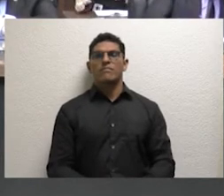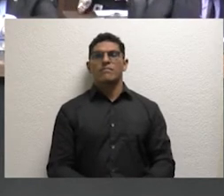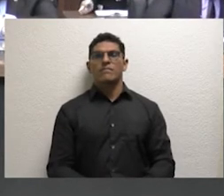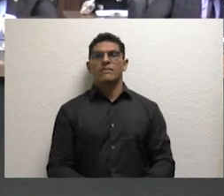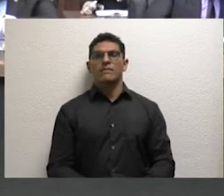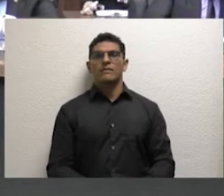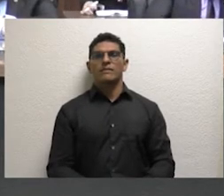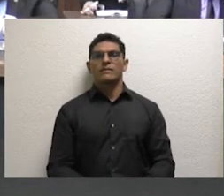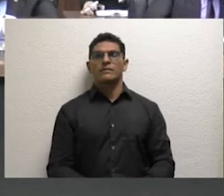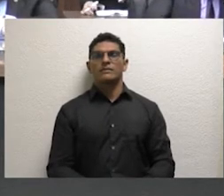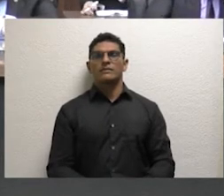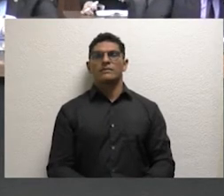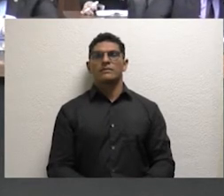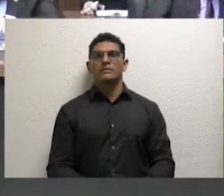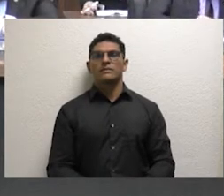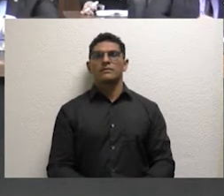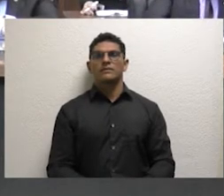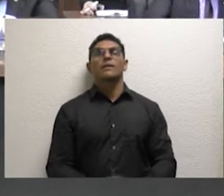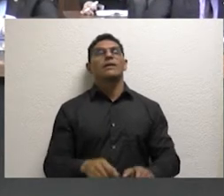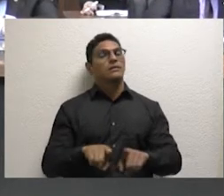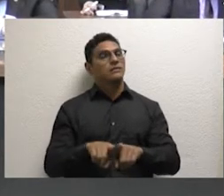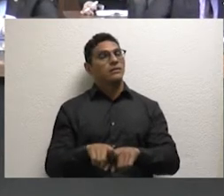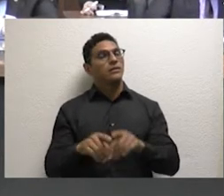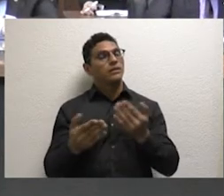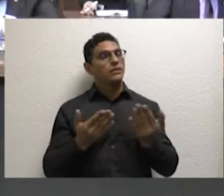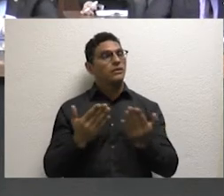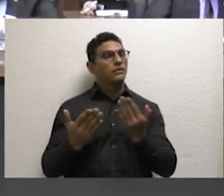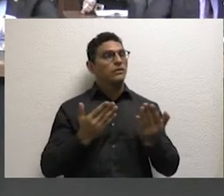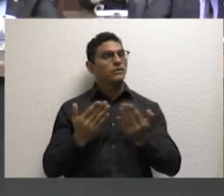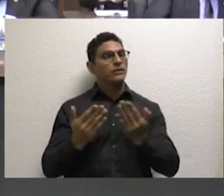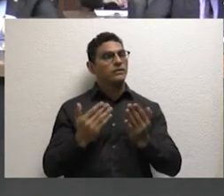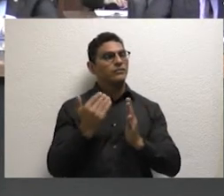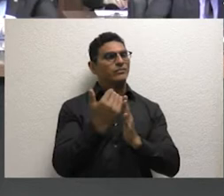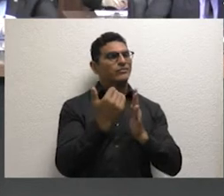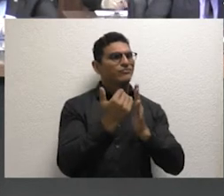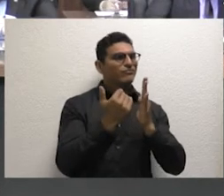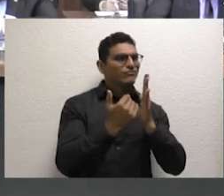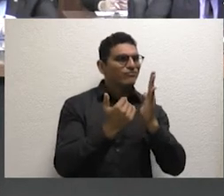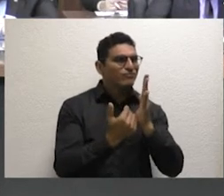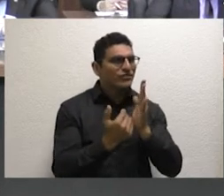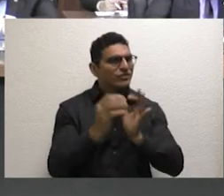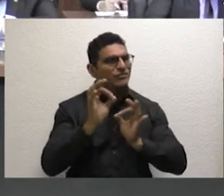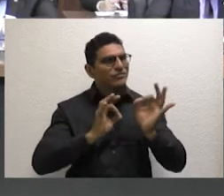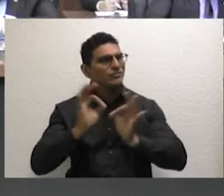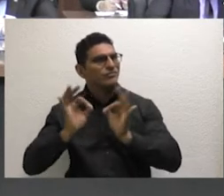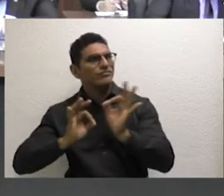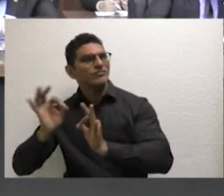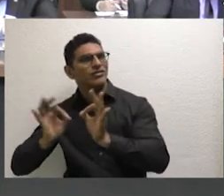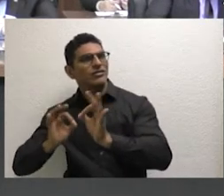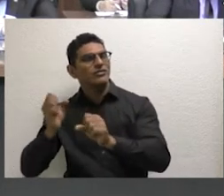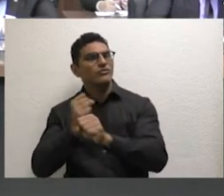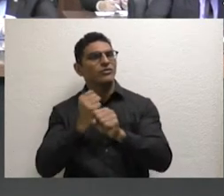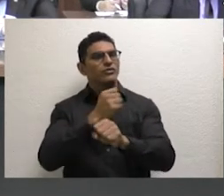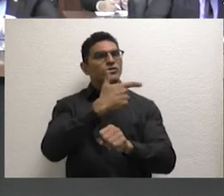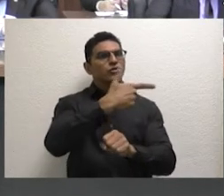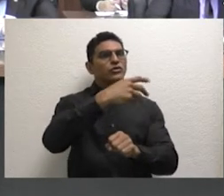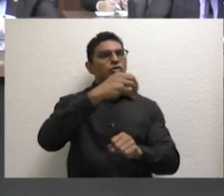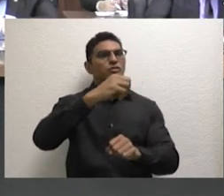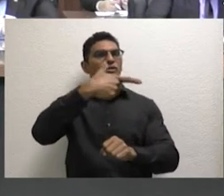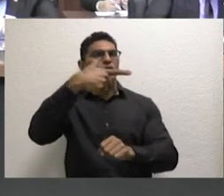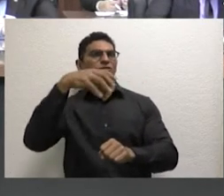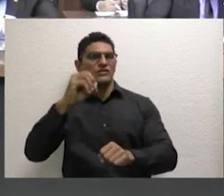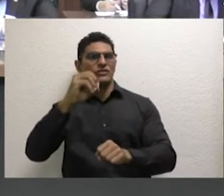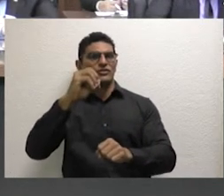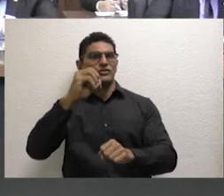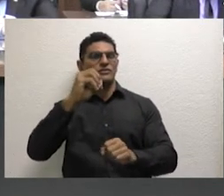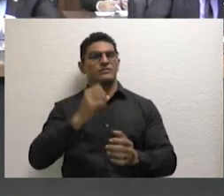ao diálogo para as emendas impositivas já avisando o ano de 2020 então